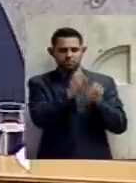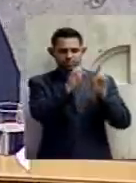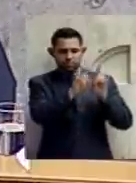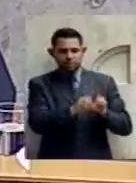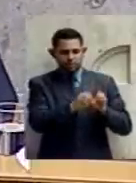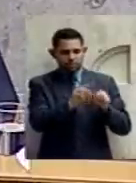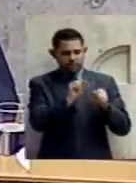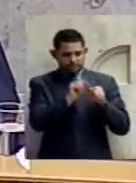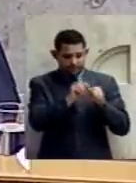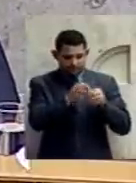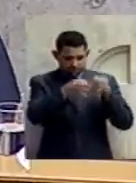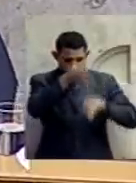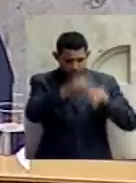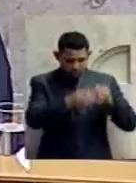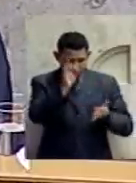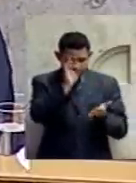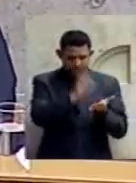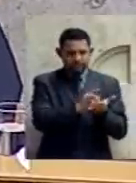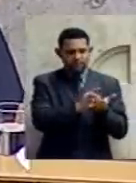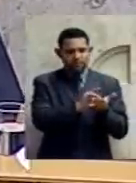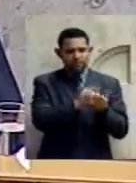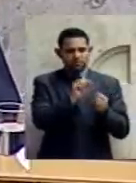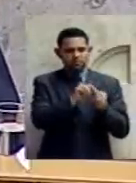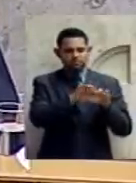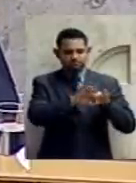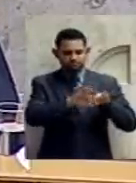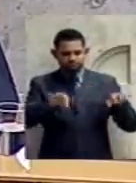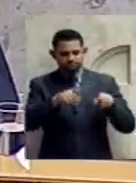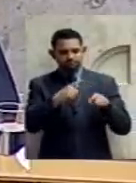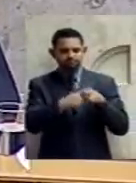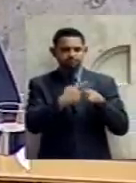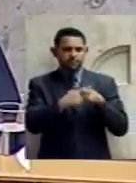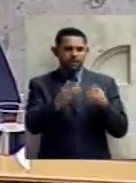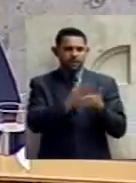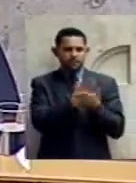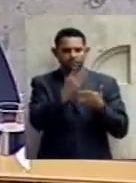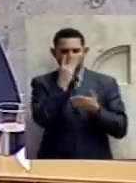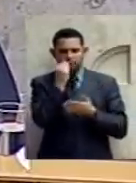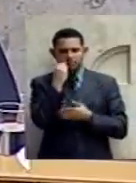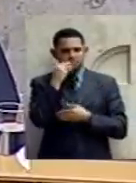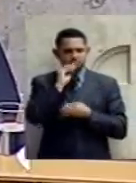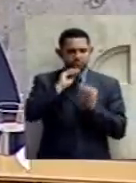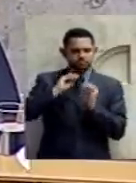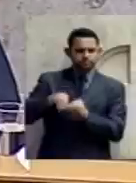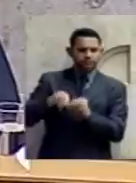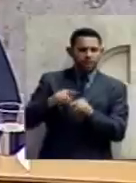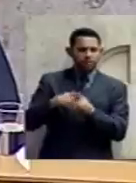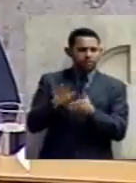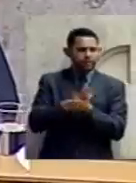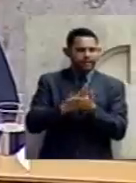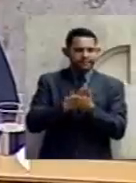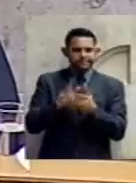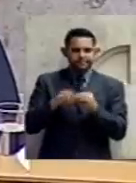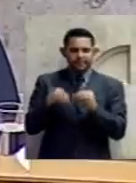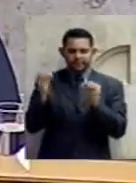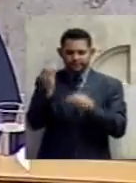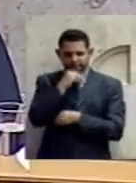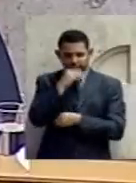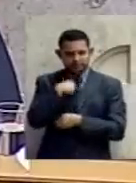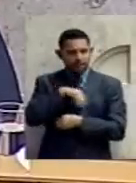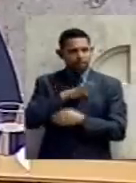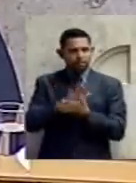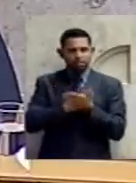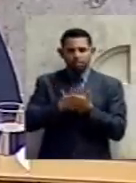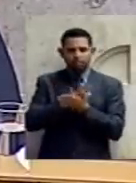promotor da justiça é apartá-lo de si mesmo, é desnaturá-lo, dessubstanciá-lo até não